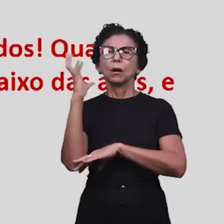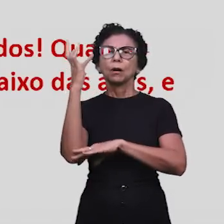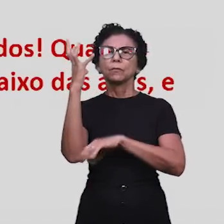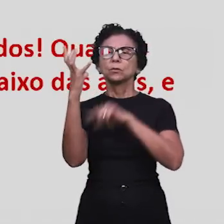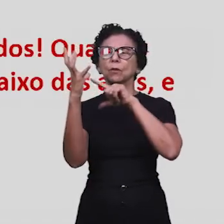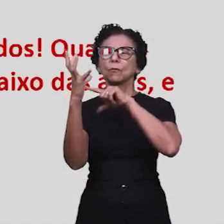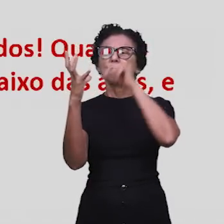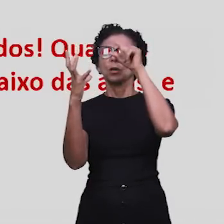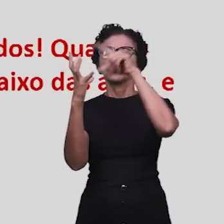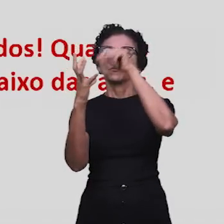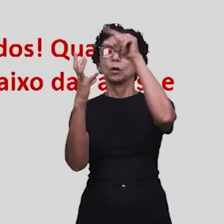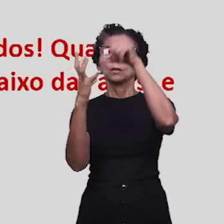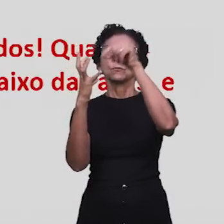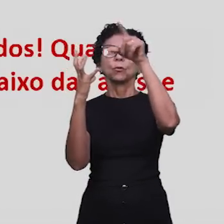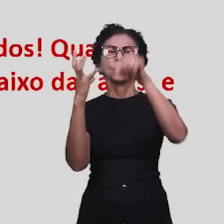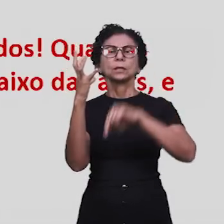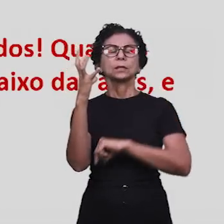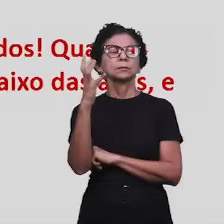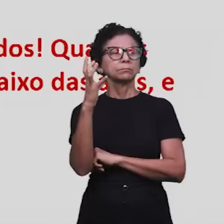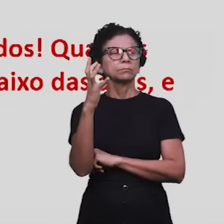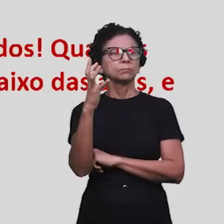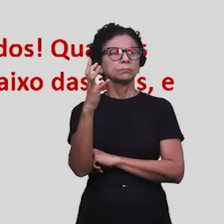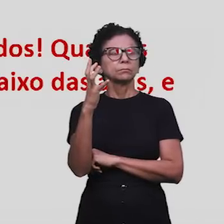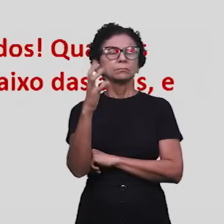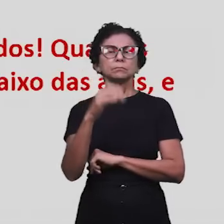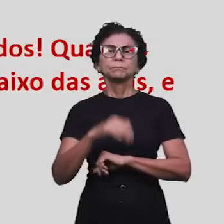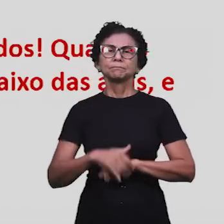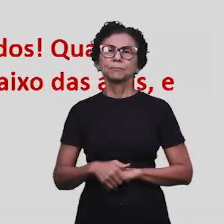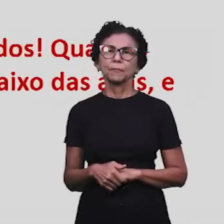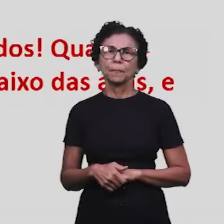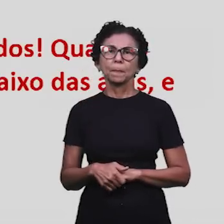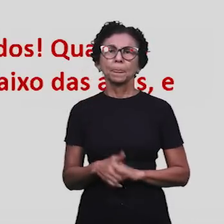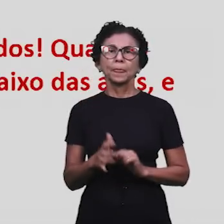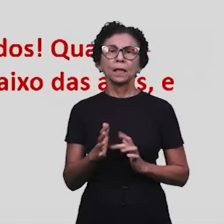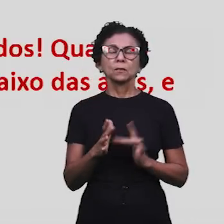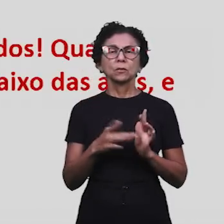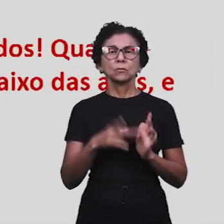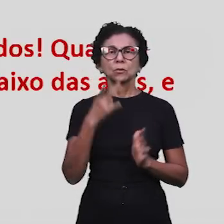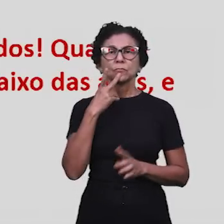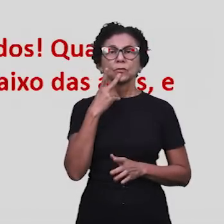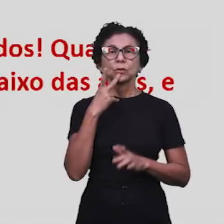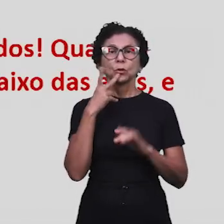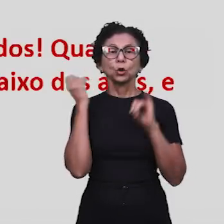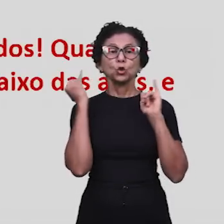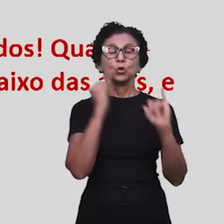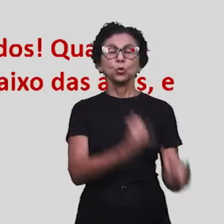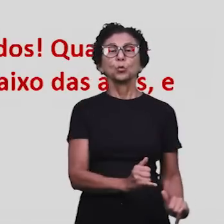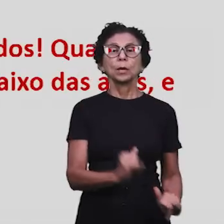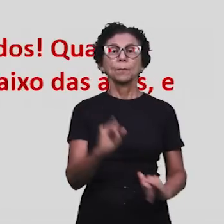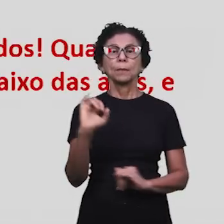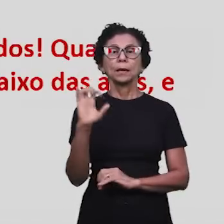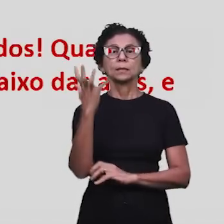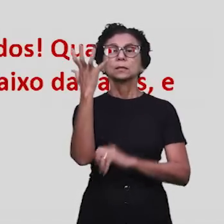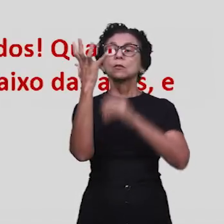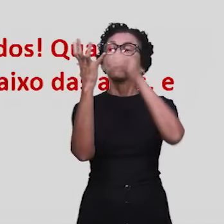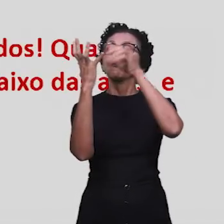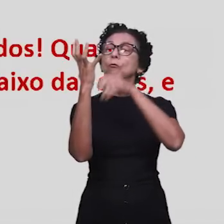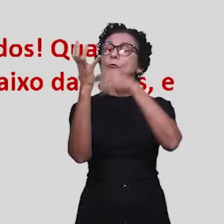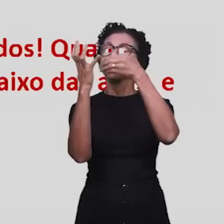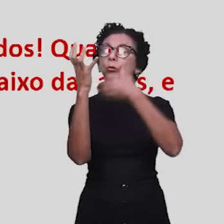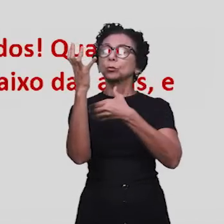nunca mais nasça fruto de ti. E a figueira secou-se imediatamente.